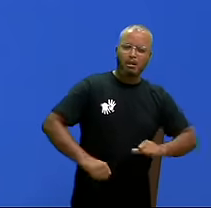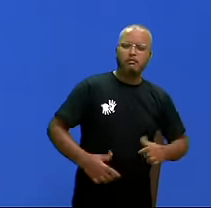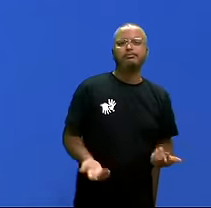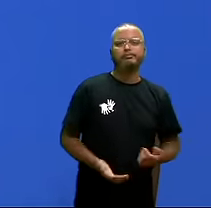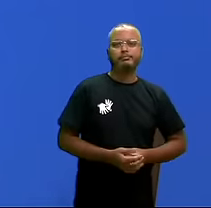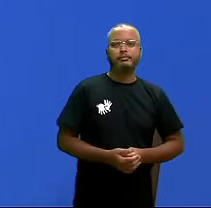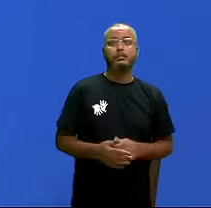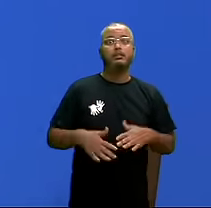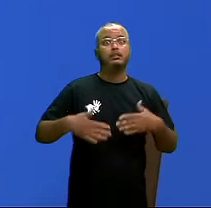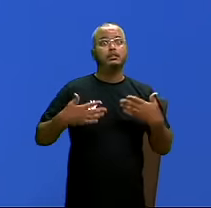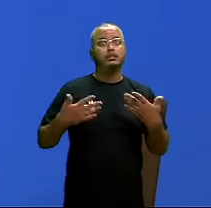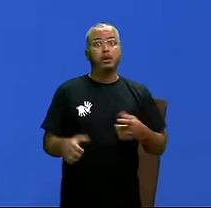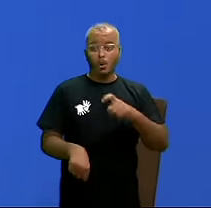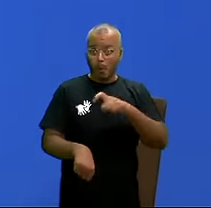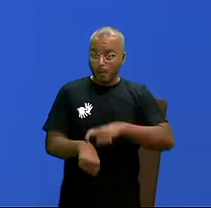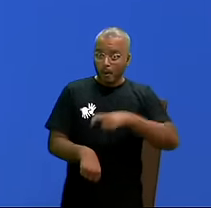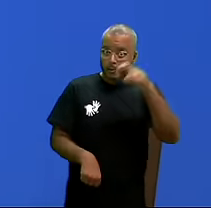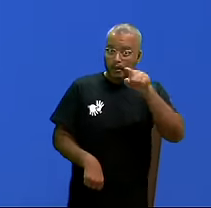precisa ter coragem